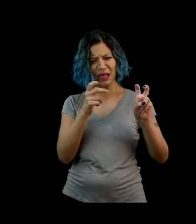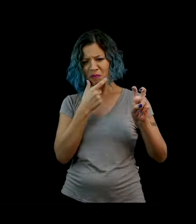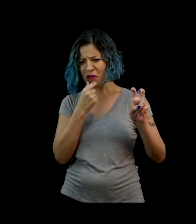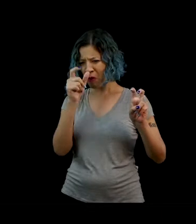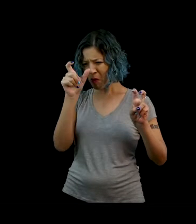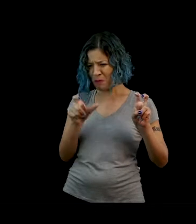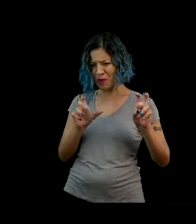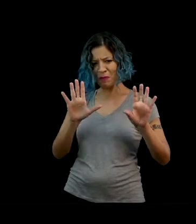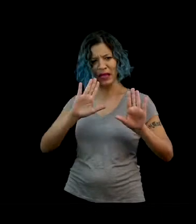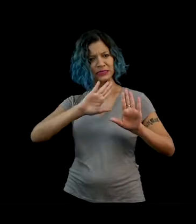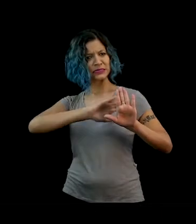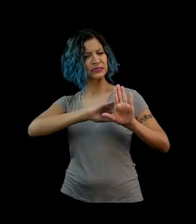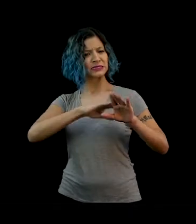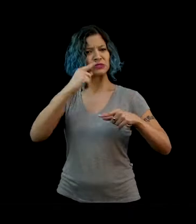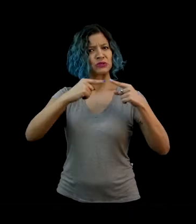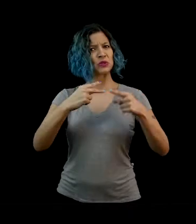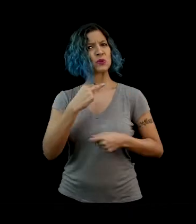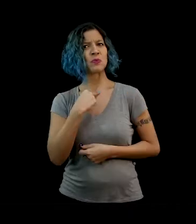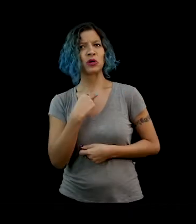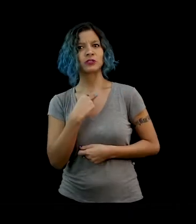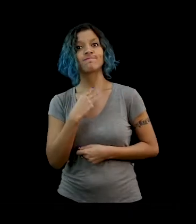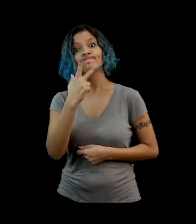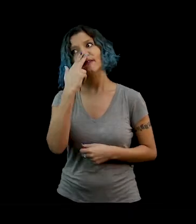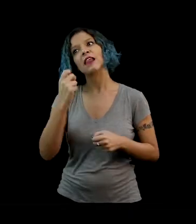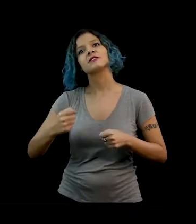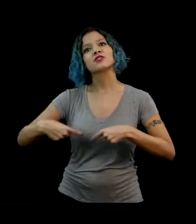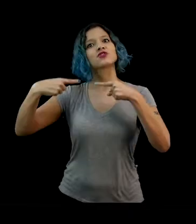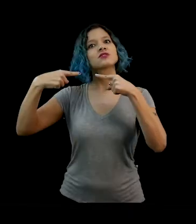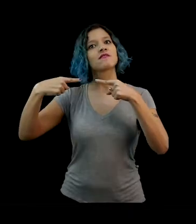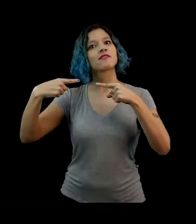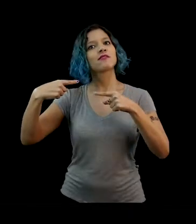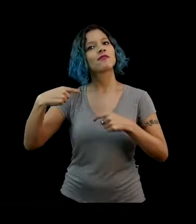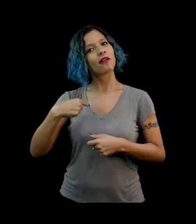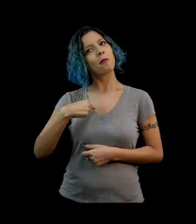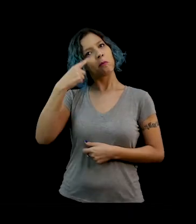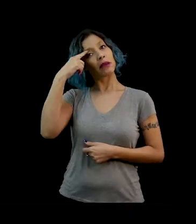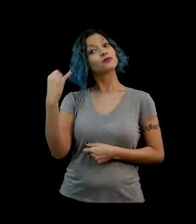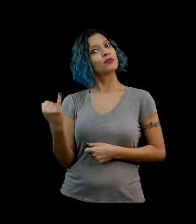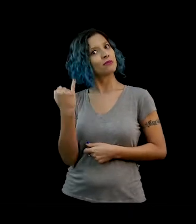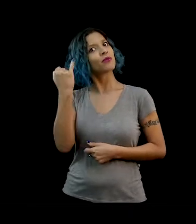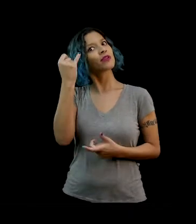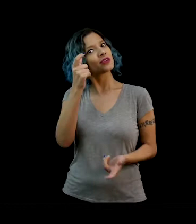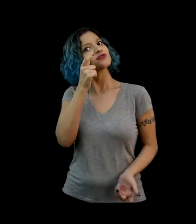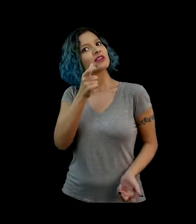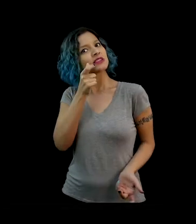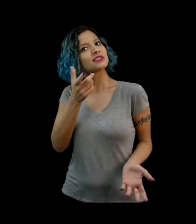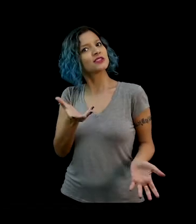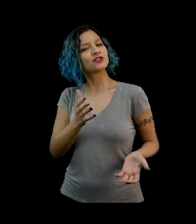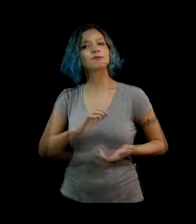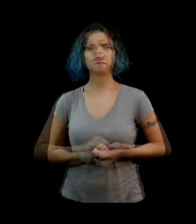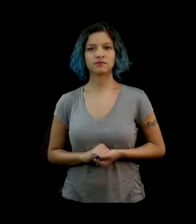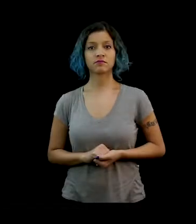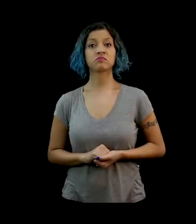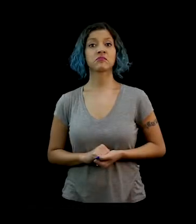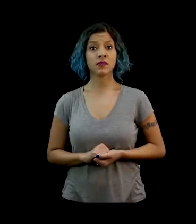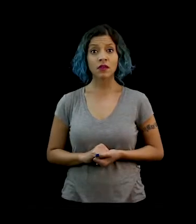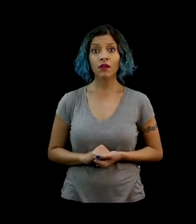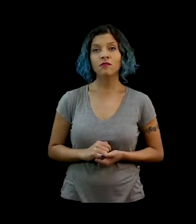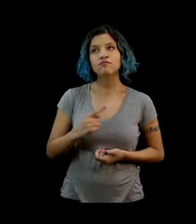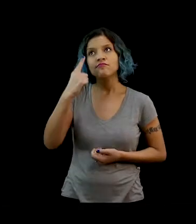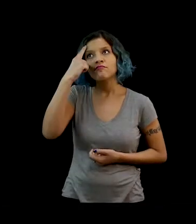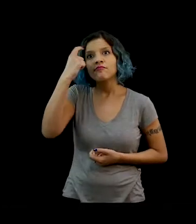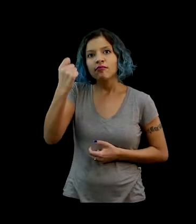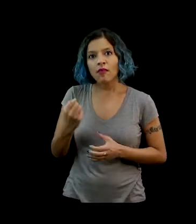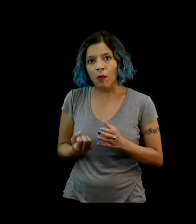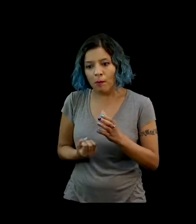lidar com esses desafios para produzir eu acho que que vem antes para mim é uma imagem uma ideia